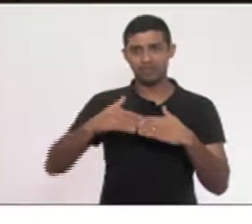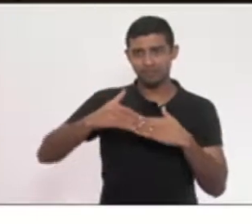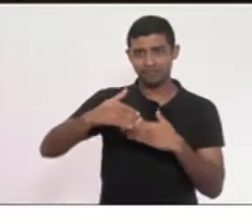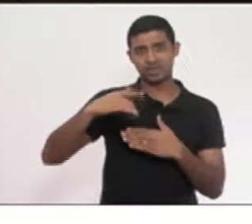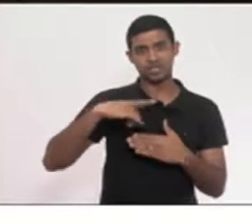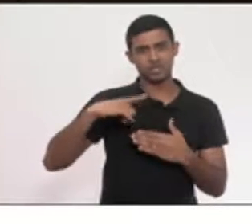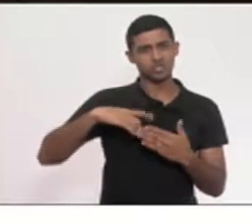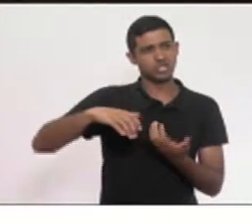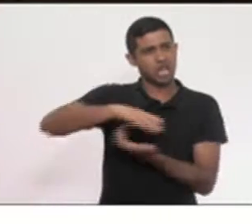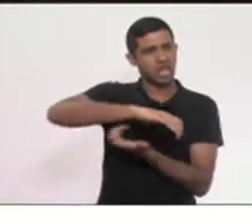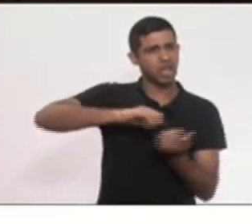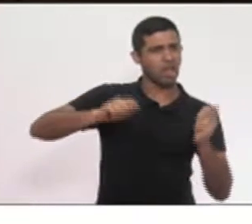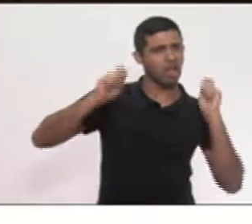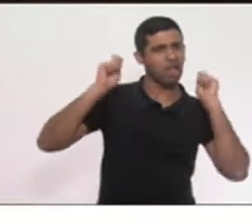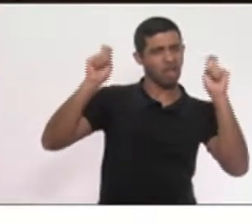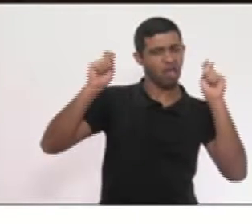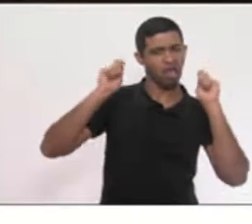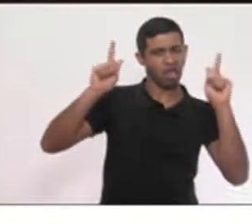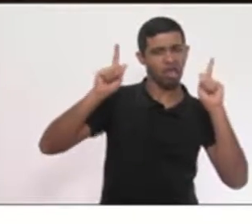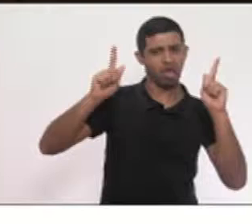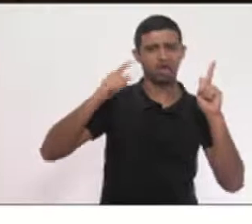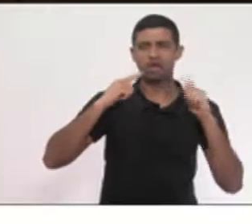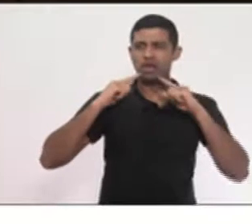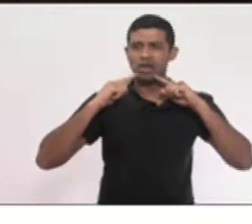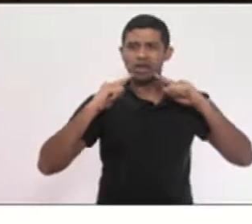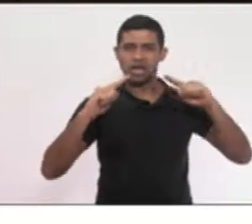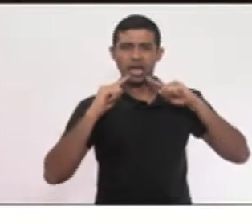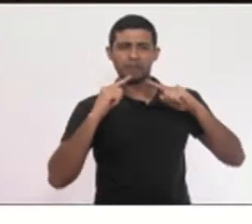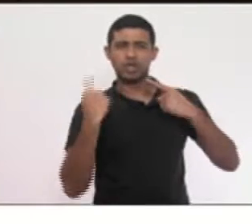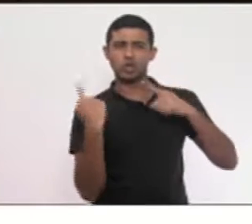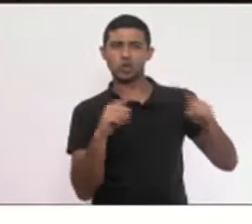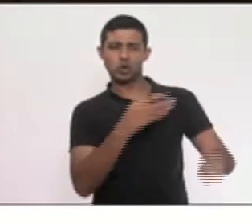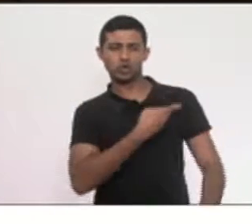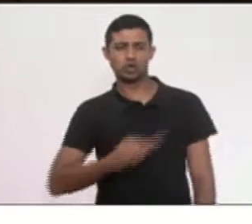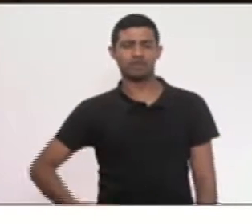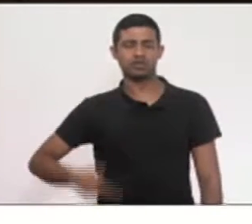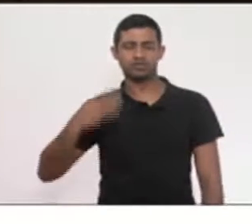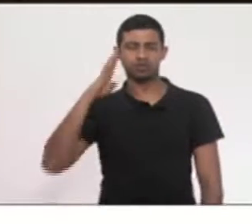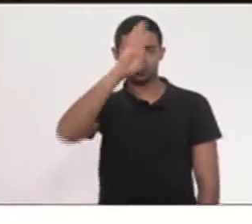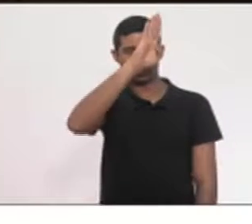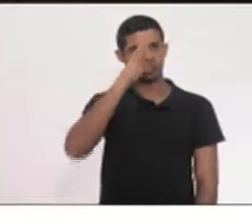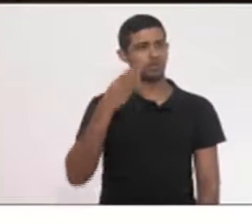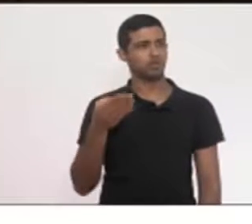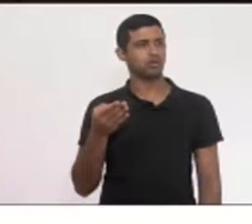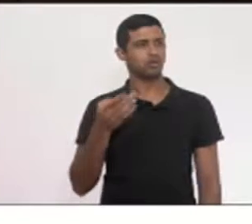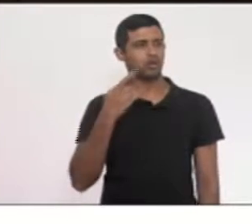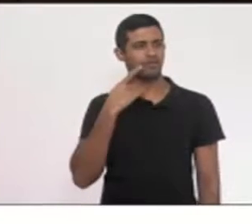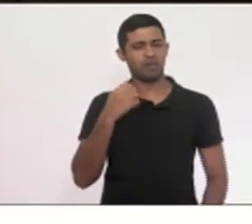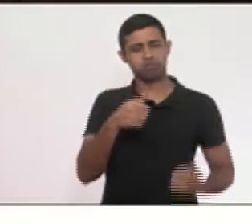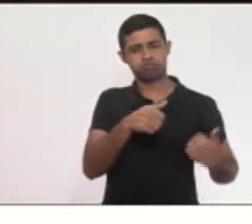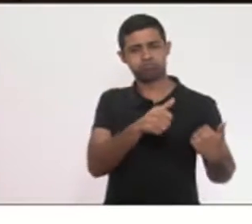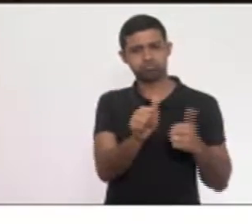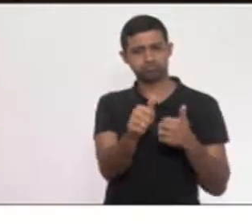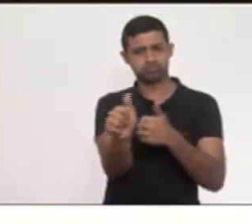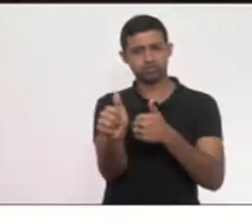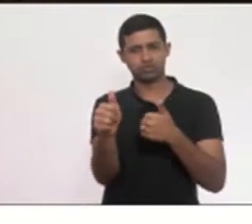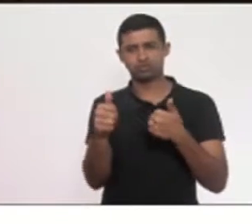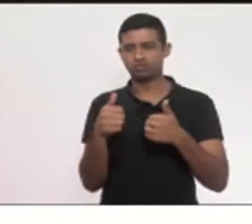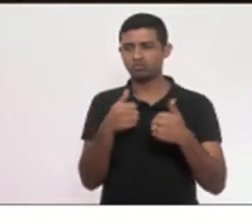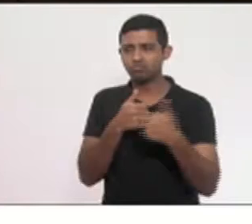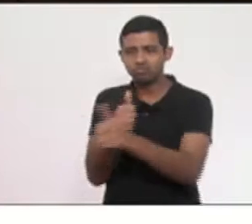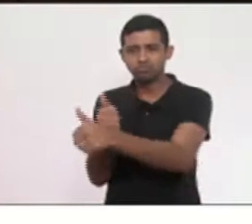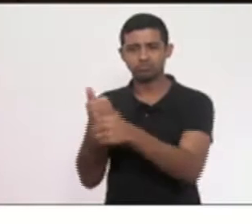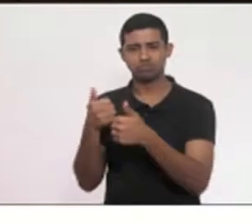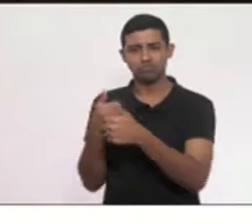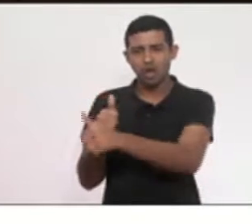manifestações críticas ao que o governo Bolsonaro representa. É a perseguição, é o uso do orçamento voltado